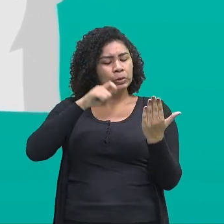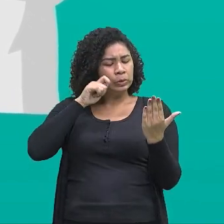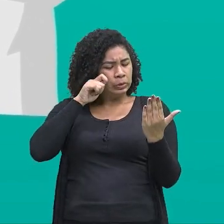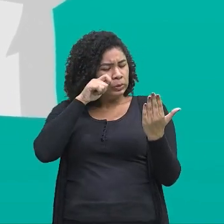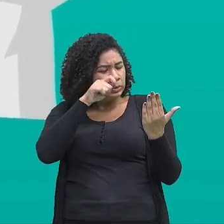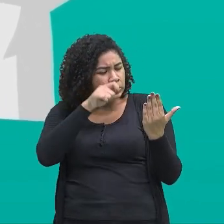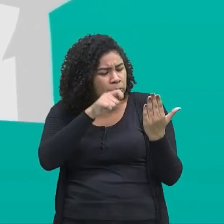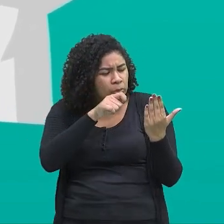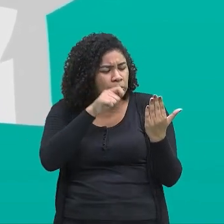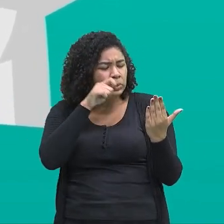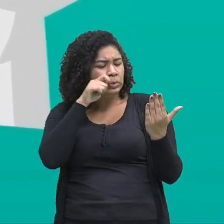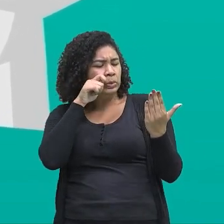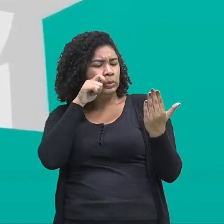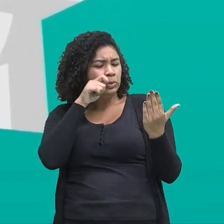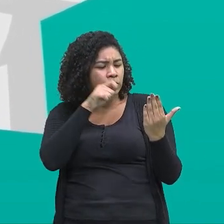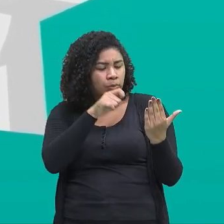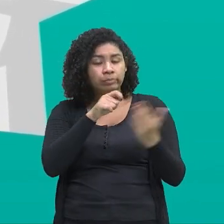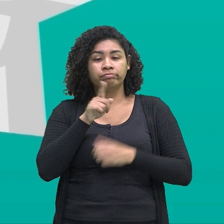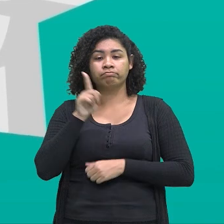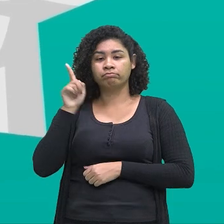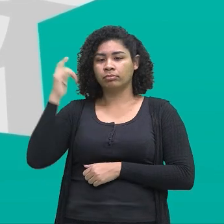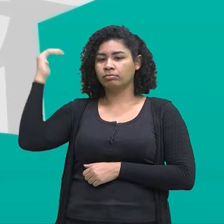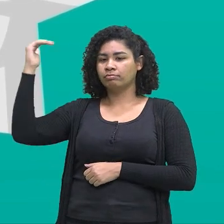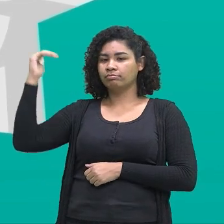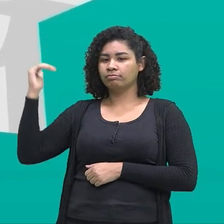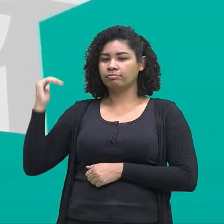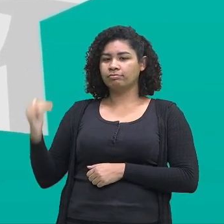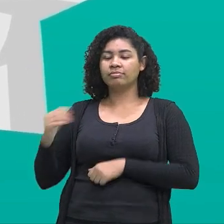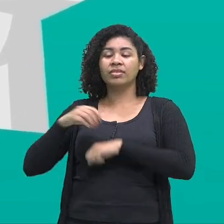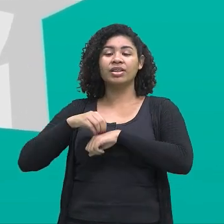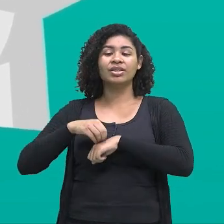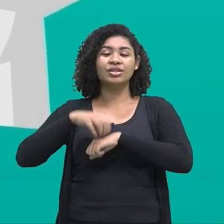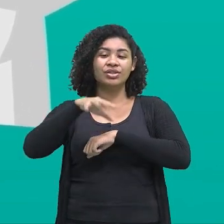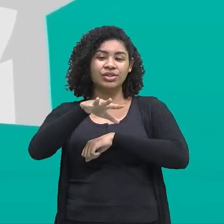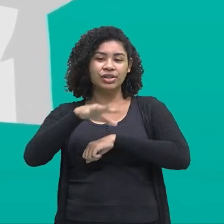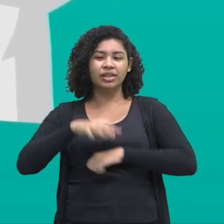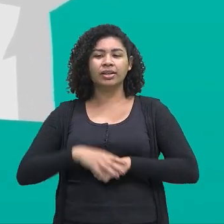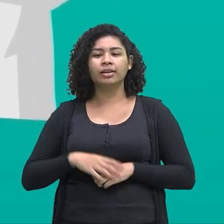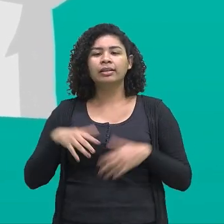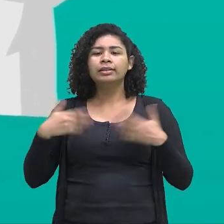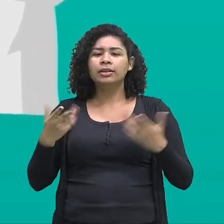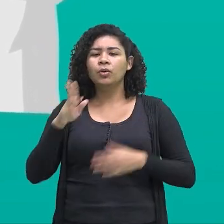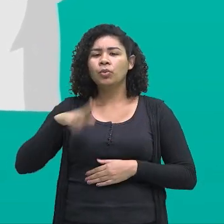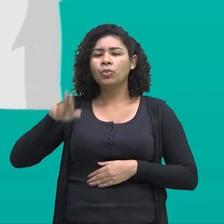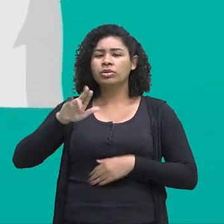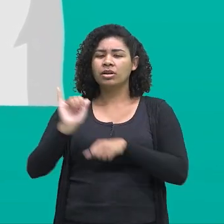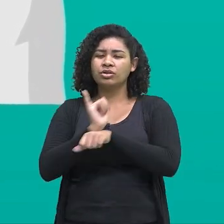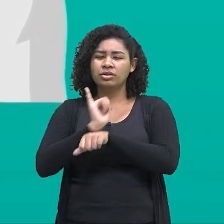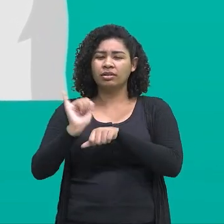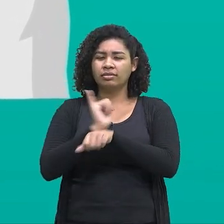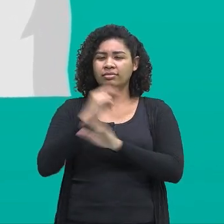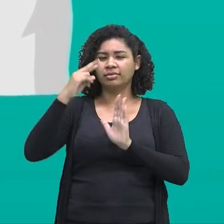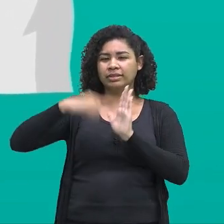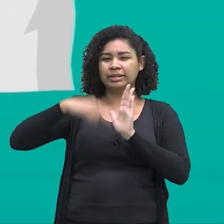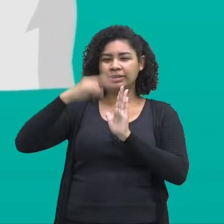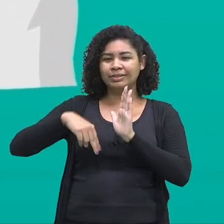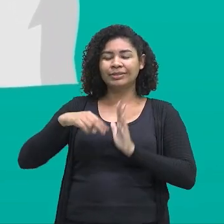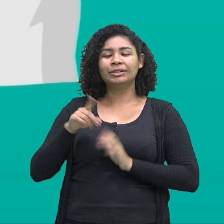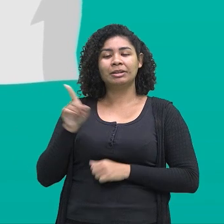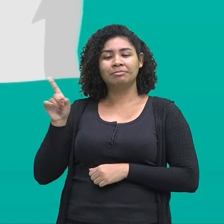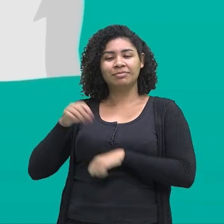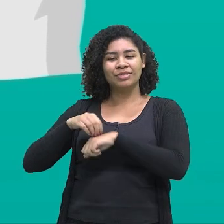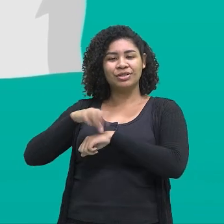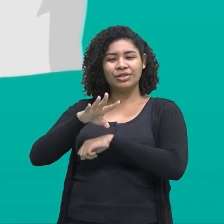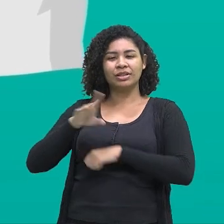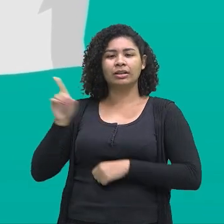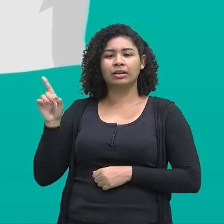temos algumas dicas. O que a gente faz quando a gente está usando scanning? A primeira dica aí foi keywords. O